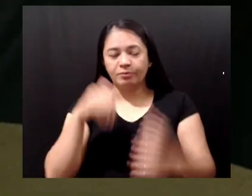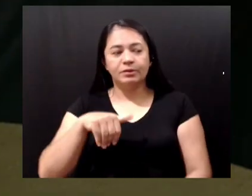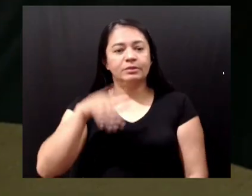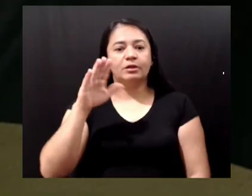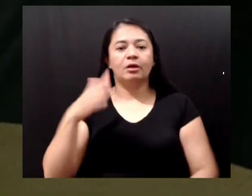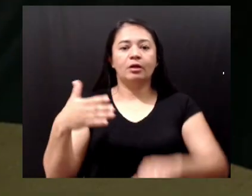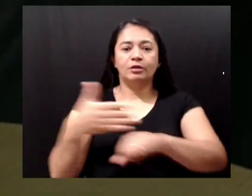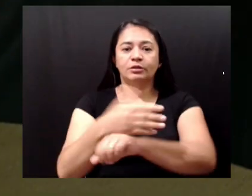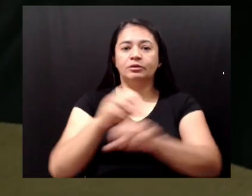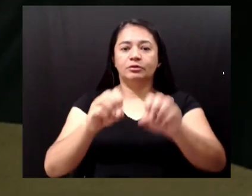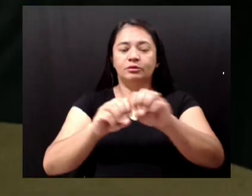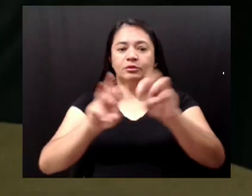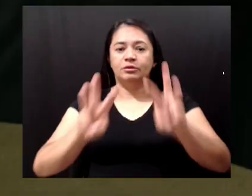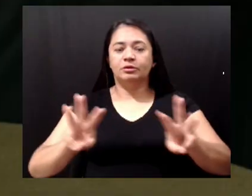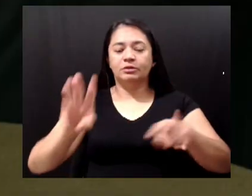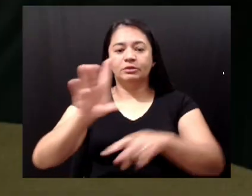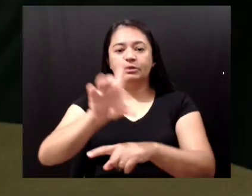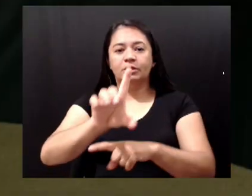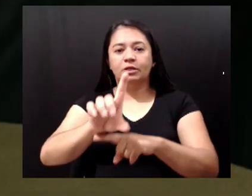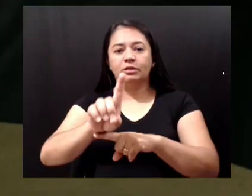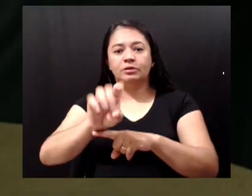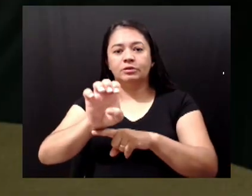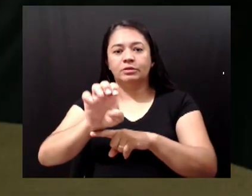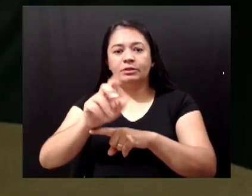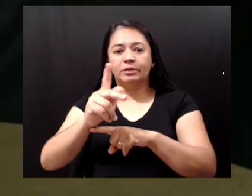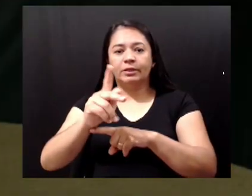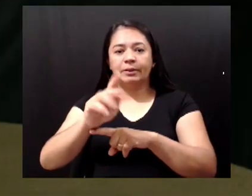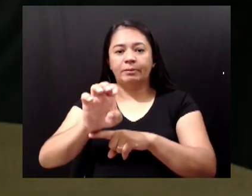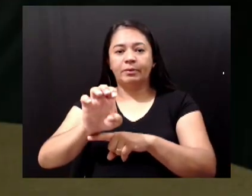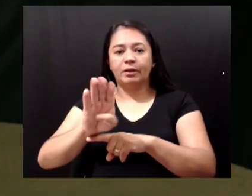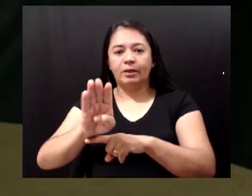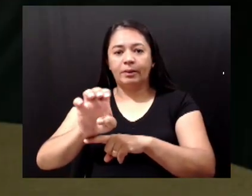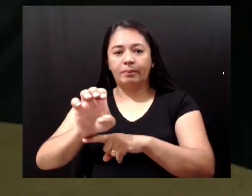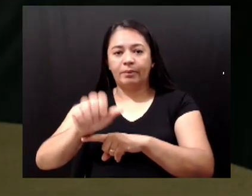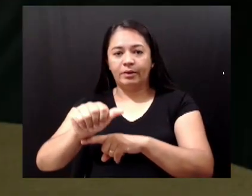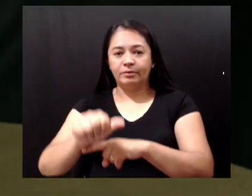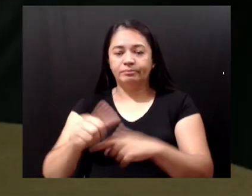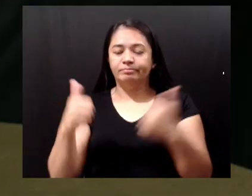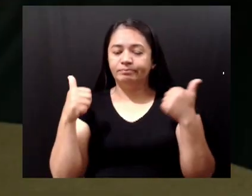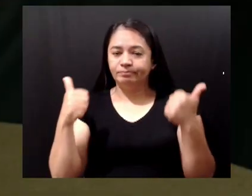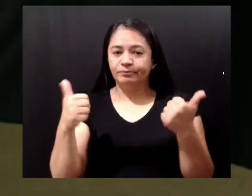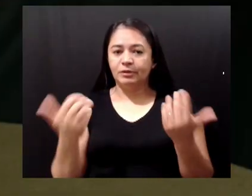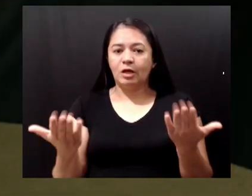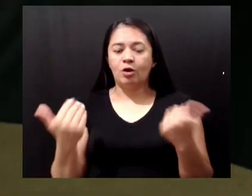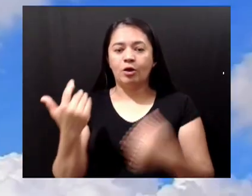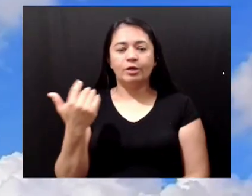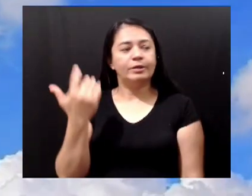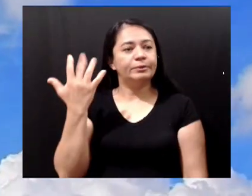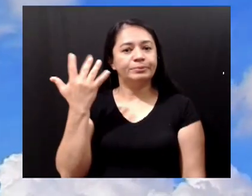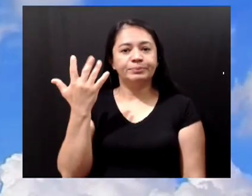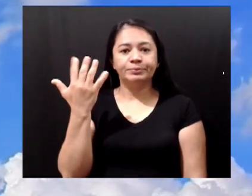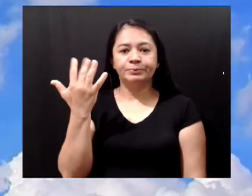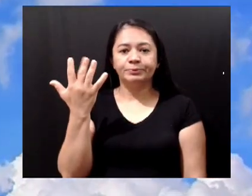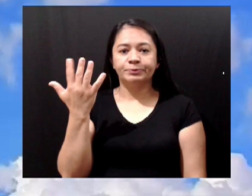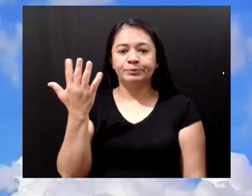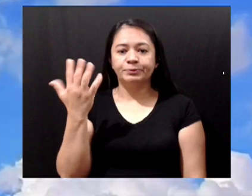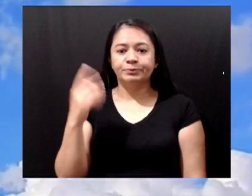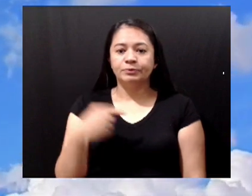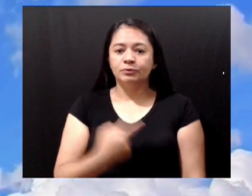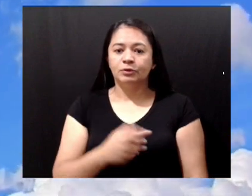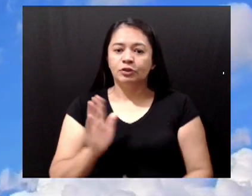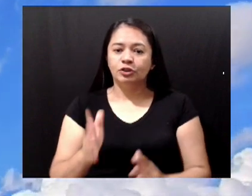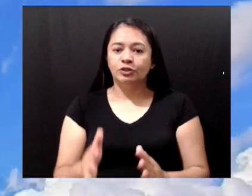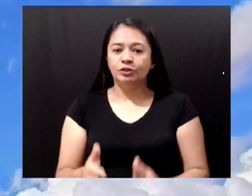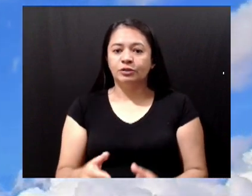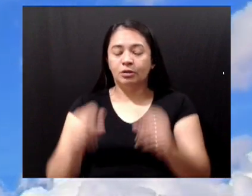do DPBE, também o portal Animal de Campinas, tá bom? Vamos com a previsão do tempo. Nós temos alerta da Defesa